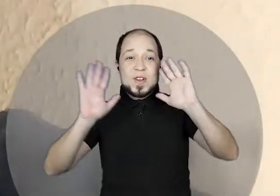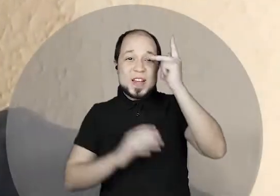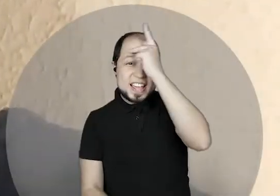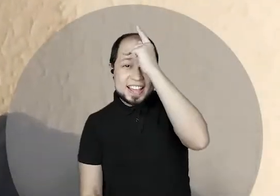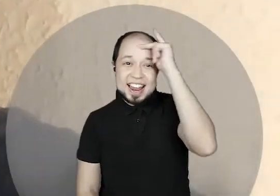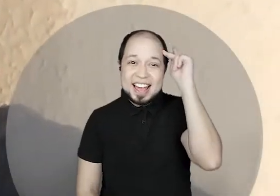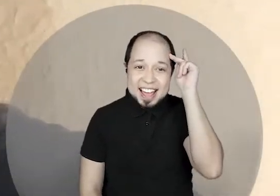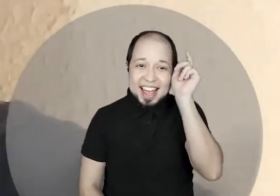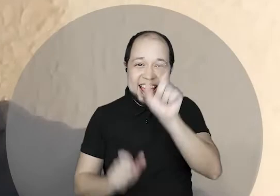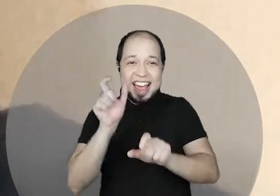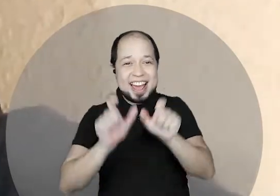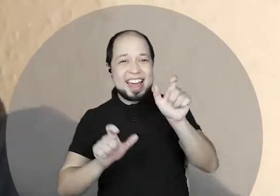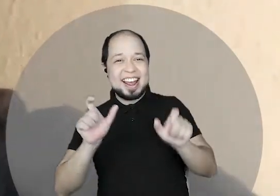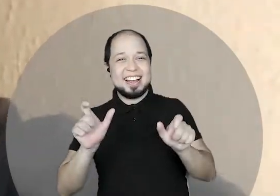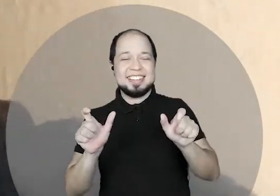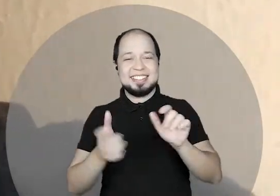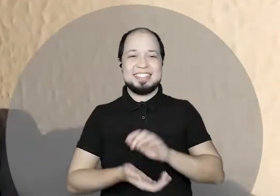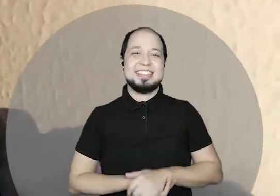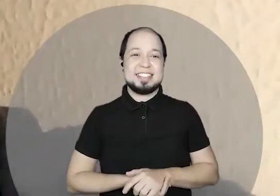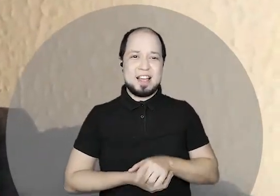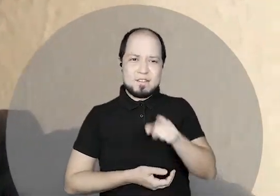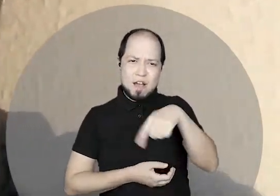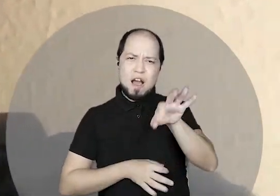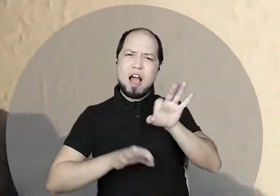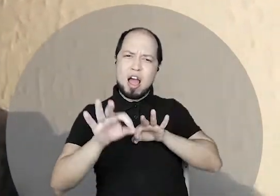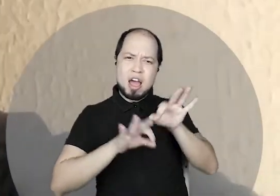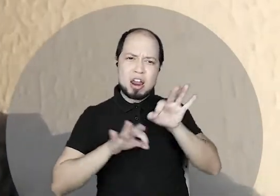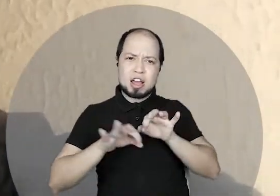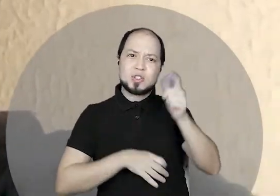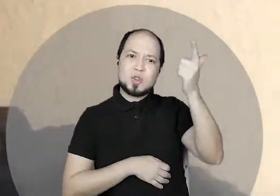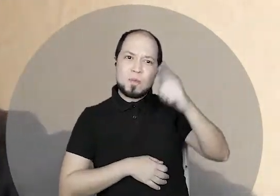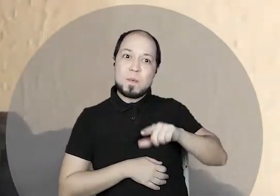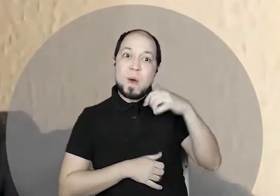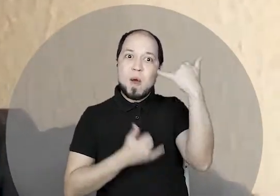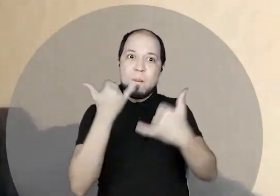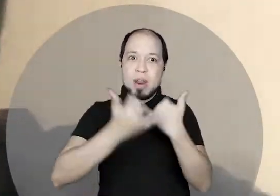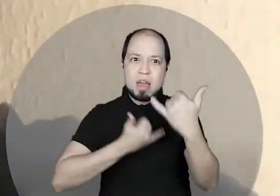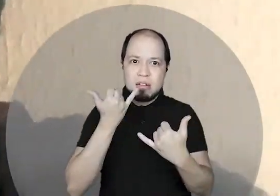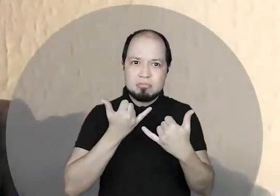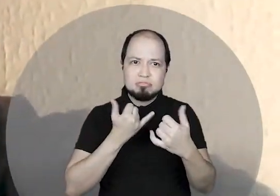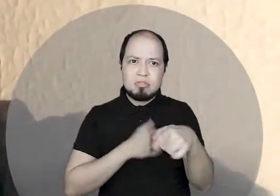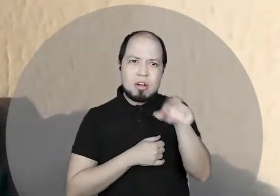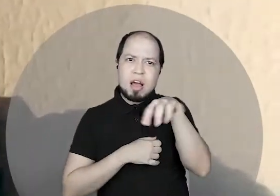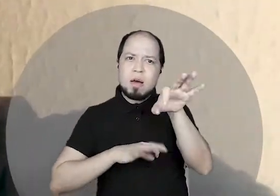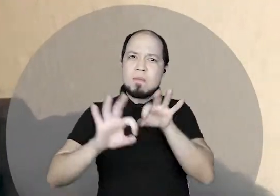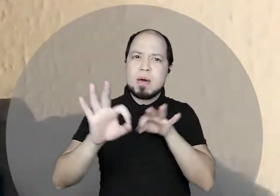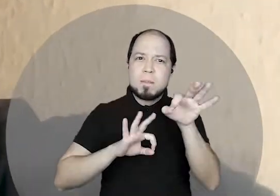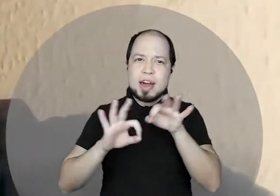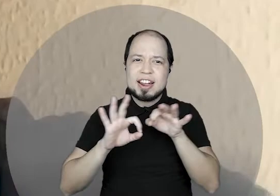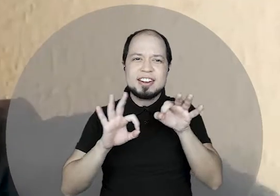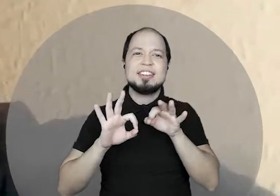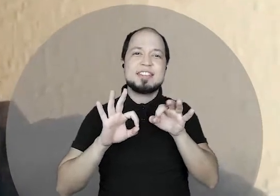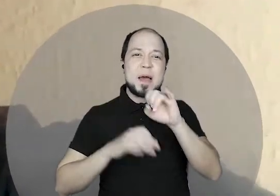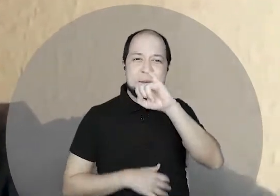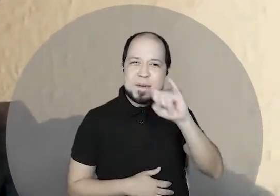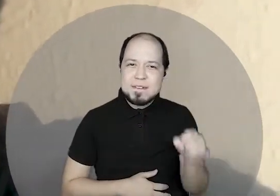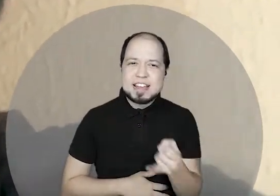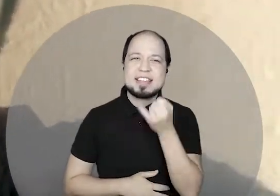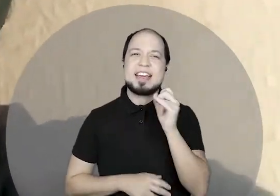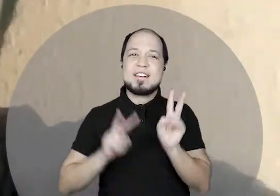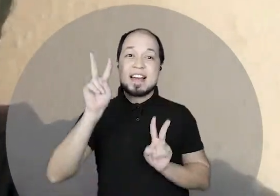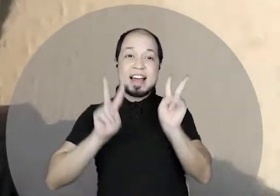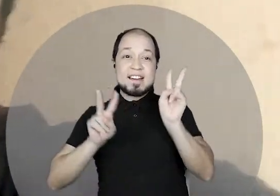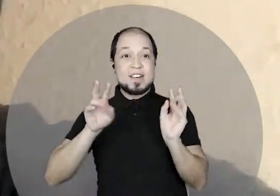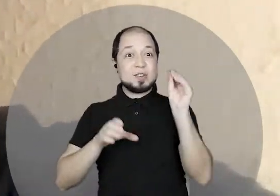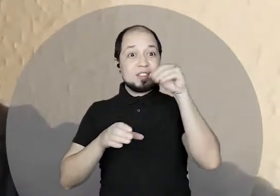E aí, pessoal? E aí, galera? Prontos para mais um El Brinca? Prontos para curtir o carnaval dentro